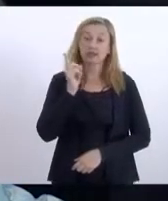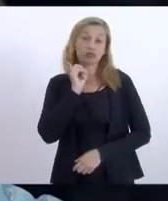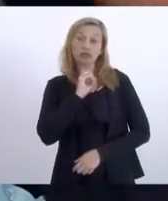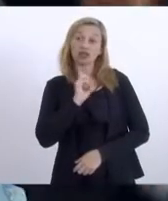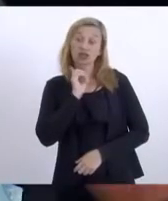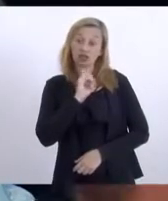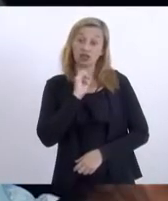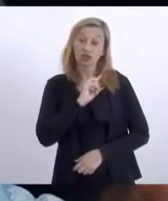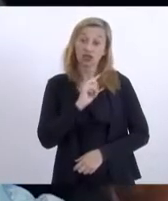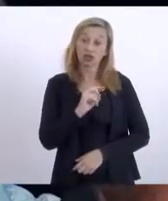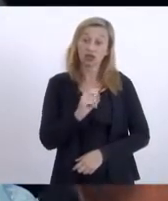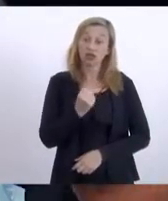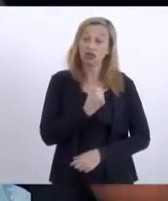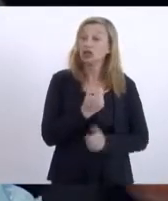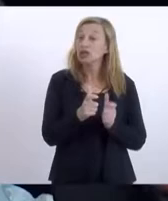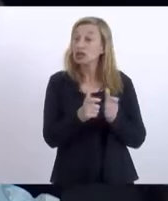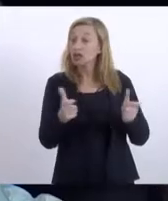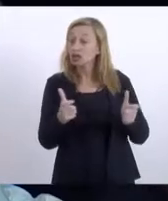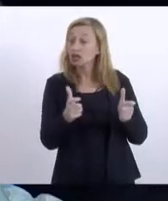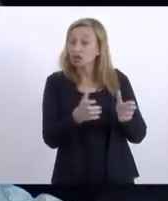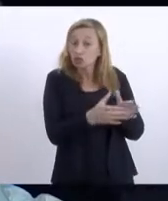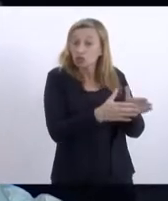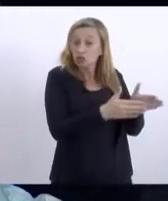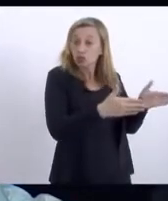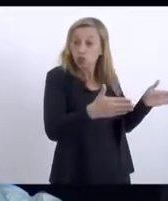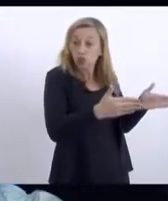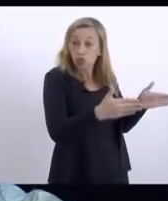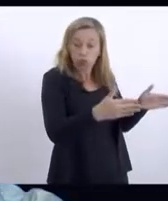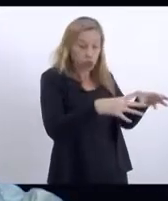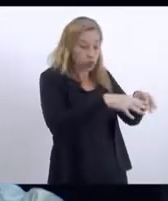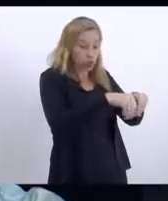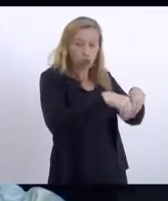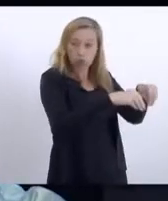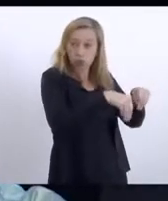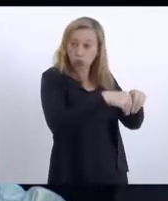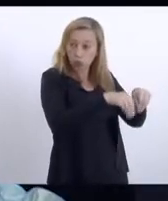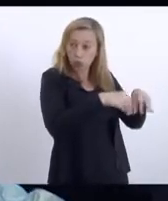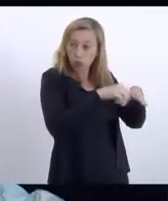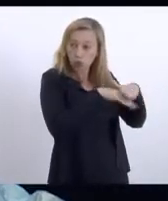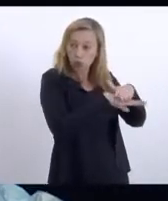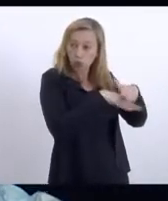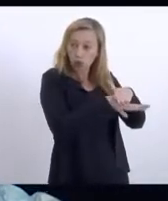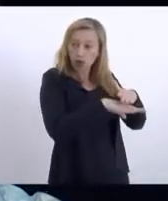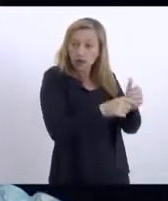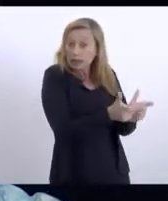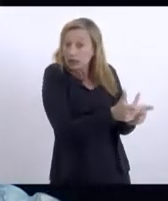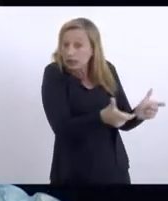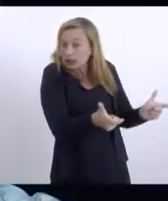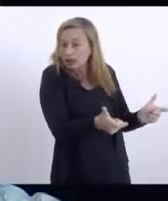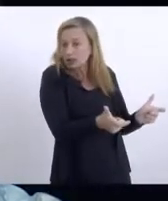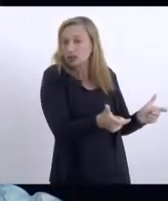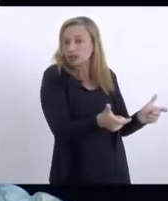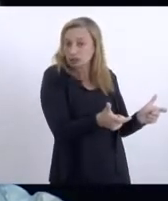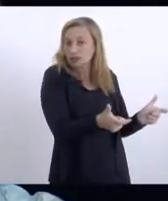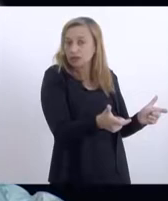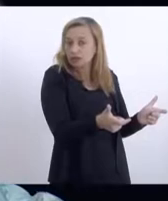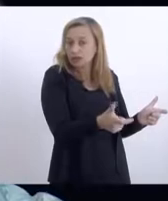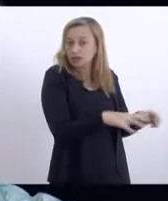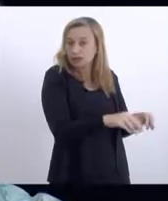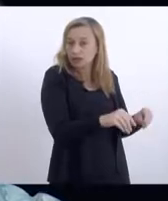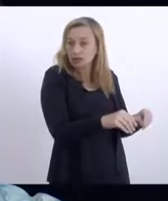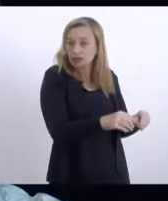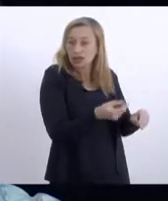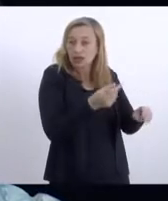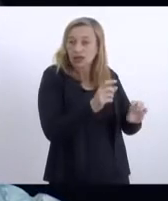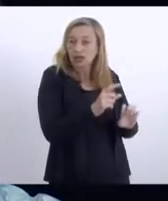Gerais tem grandes confinamentos em pequenas áreas de terra, grandes suinoculturas em pequenas áreas de terra,